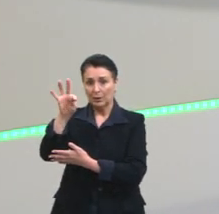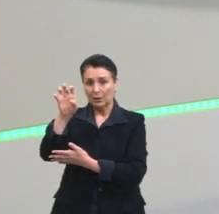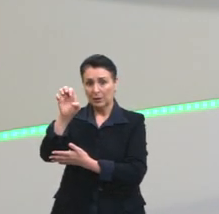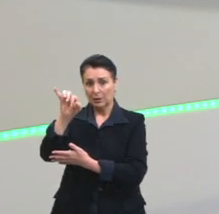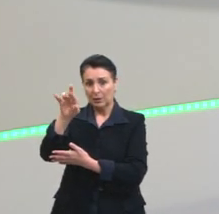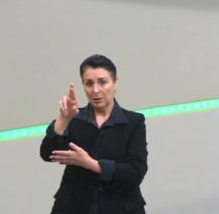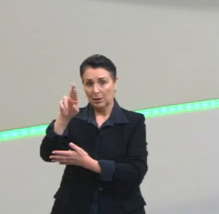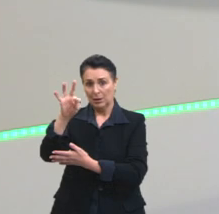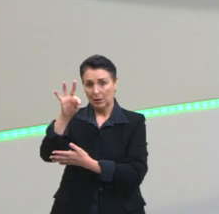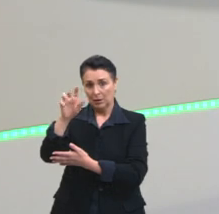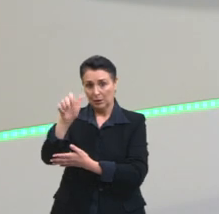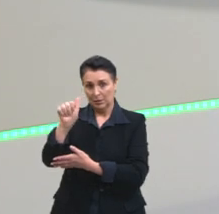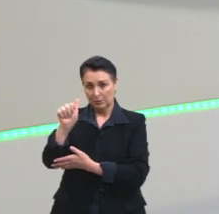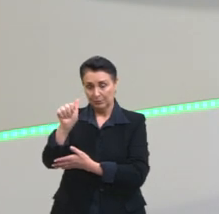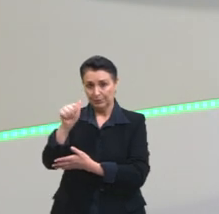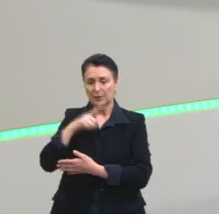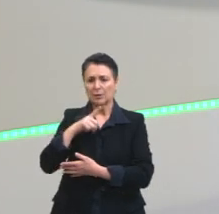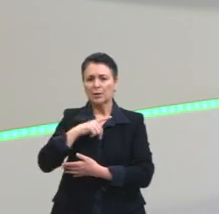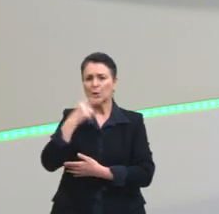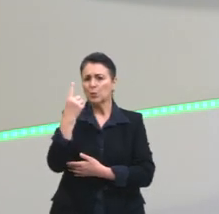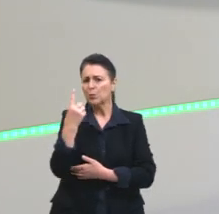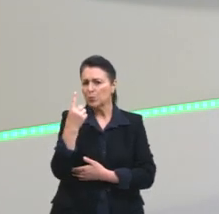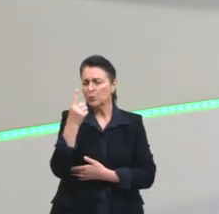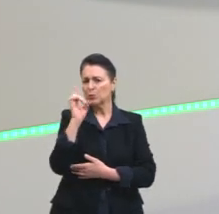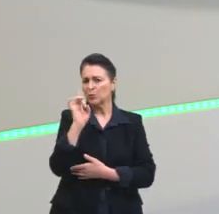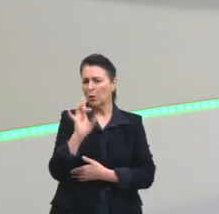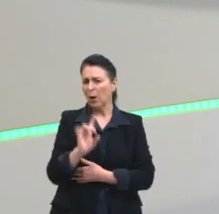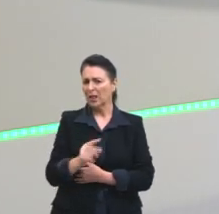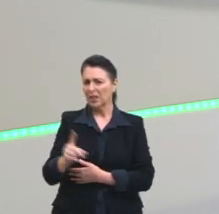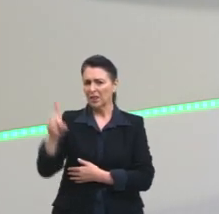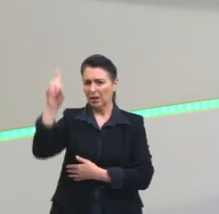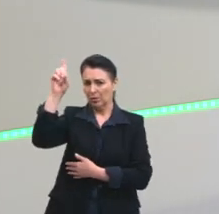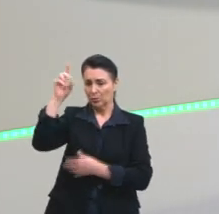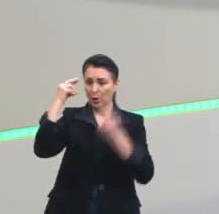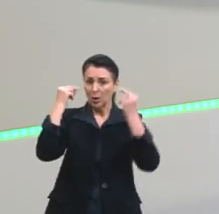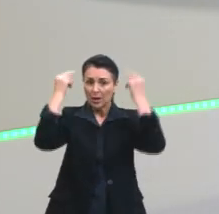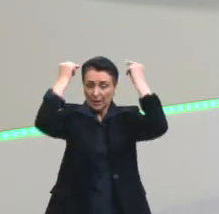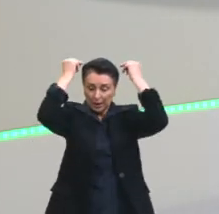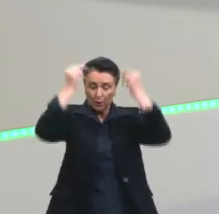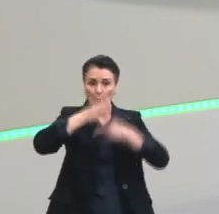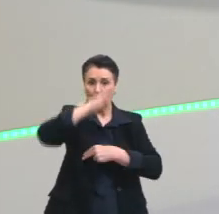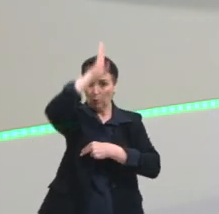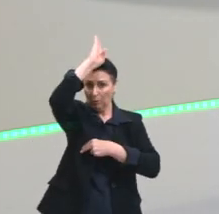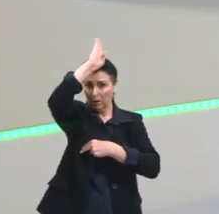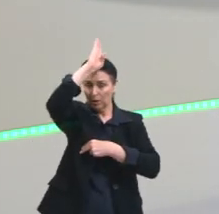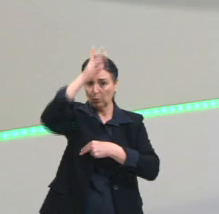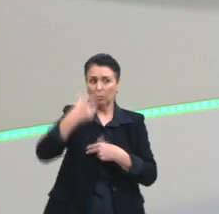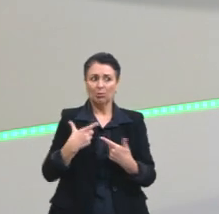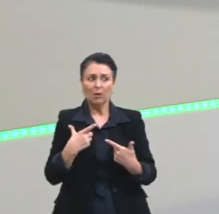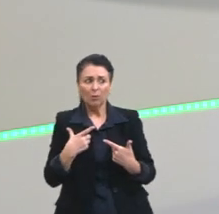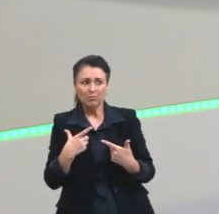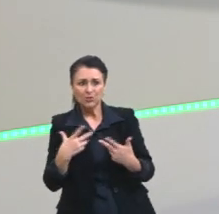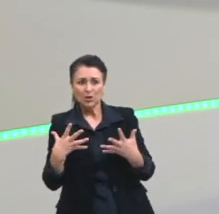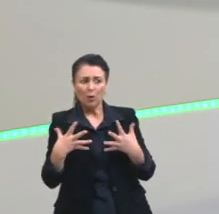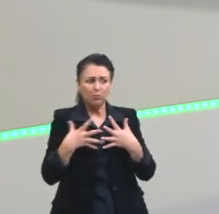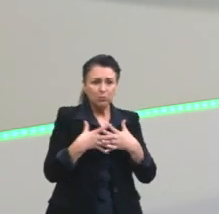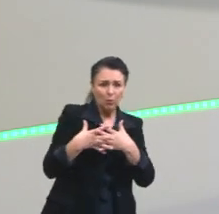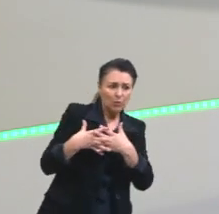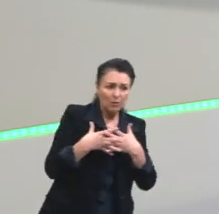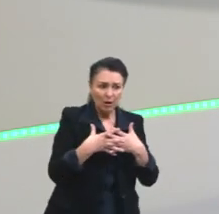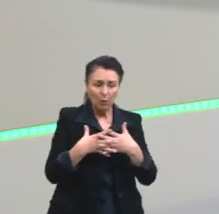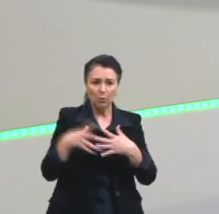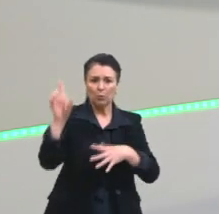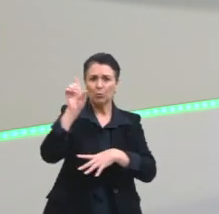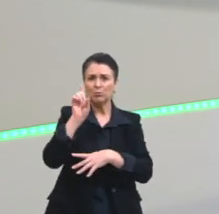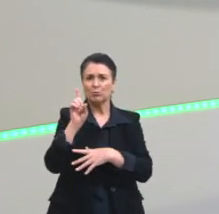para eles a existência por exemplo de um deus-sol grego humano não entrava em conflito com a existência de um deus-sol